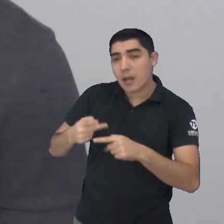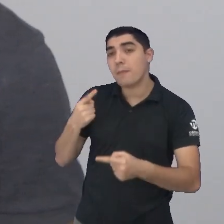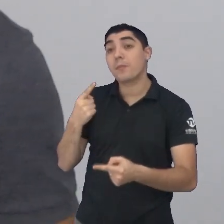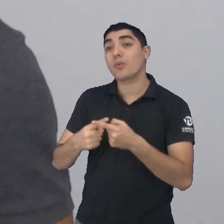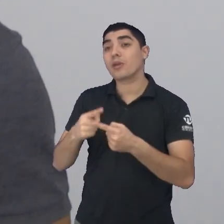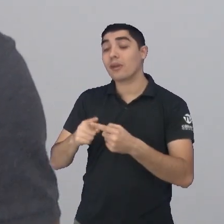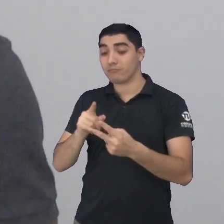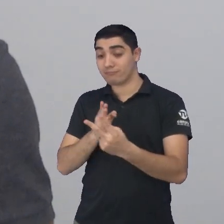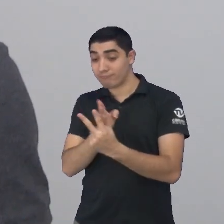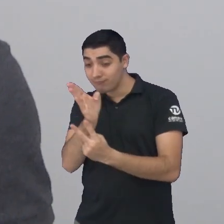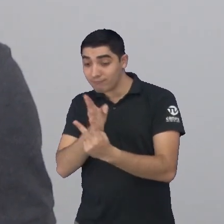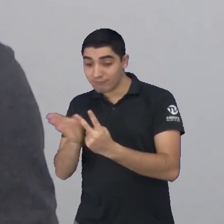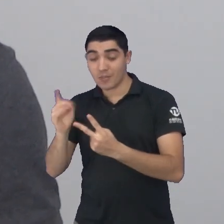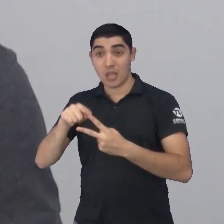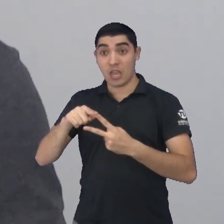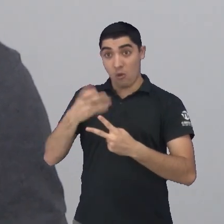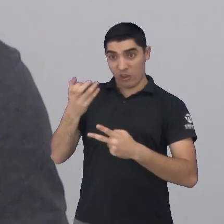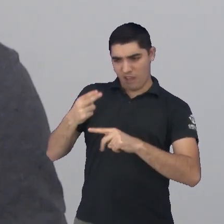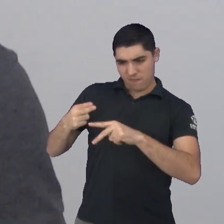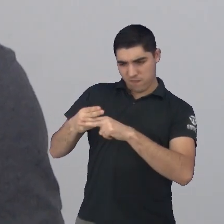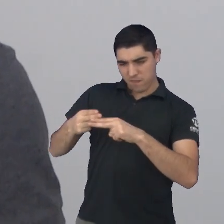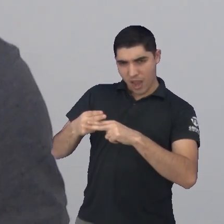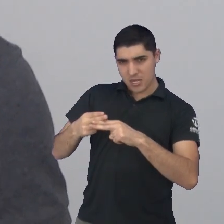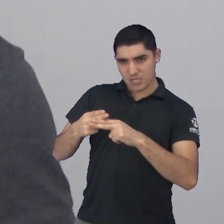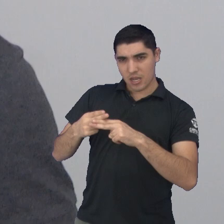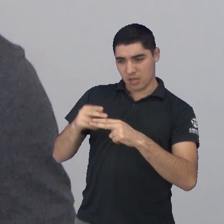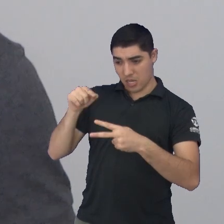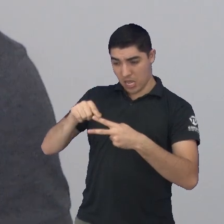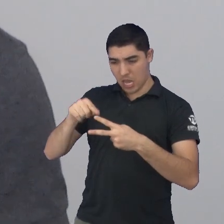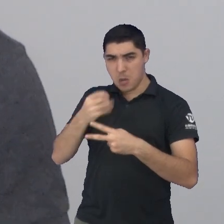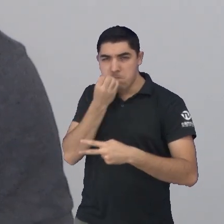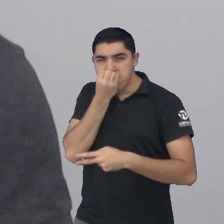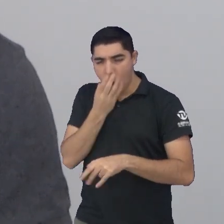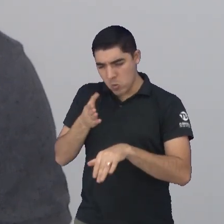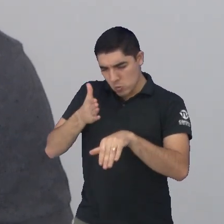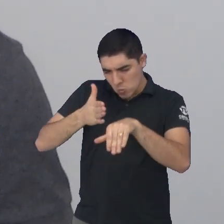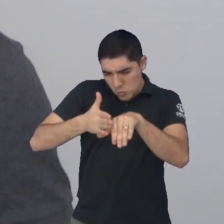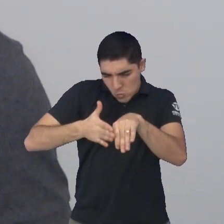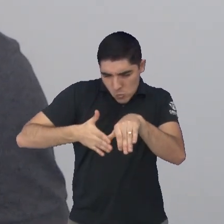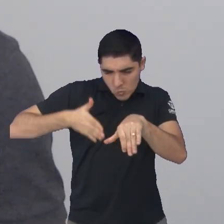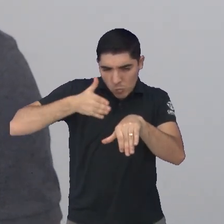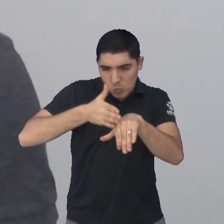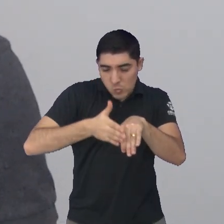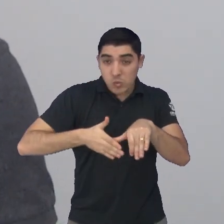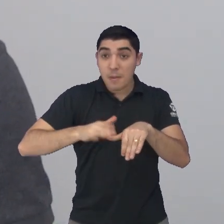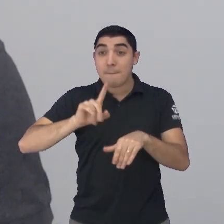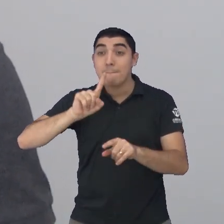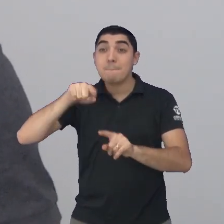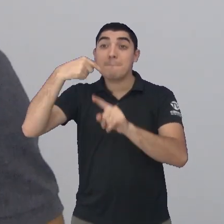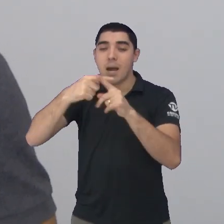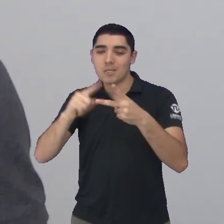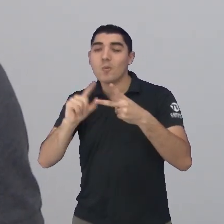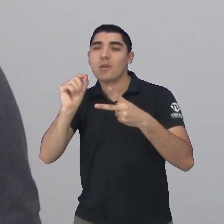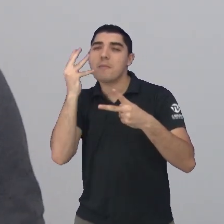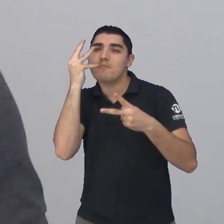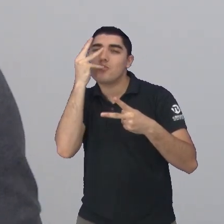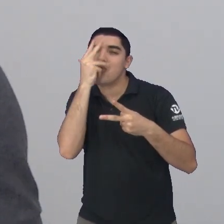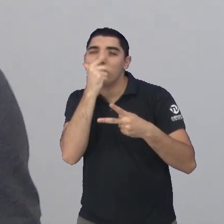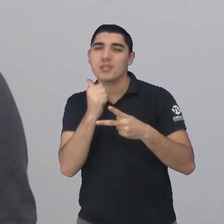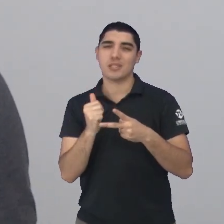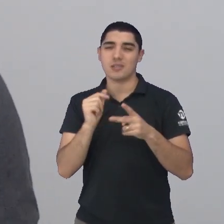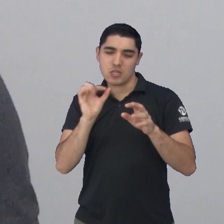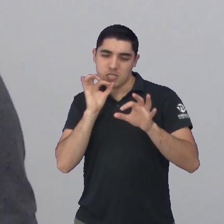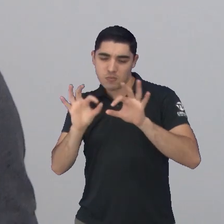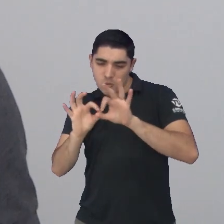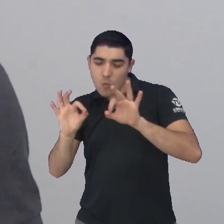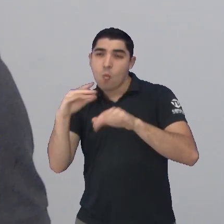Eles querem desempenho, uma faca artesanal que tenha bom desempenho, e uma faca artesanal que também ela possa ser personalizada, né? Então, ele escolhe o cabo, o tipo de